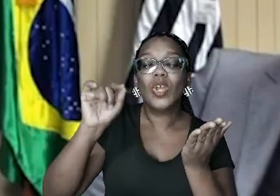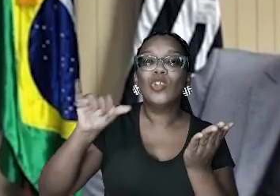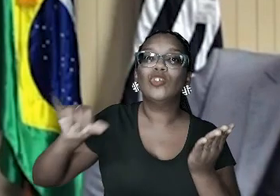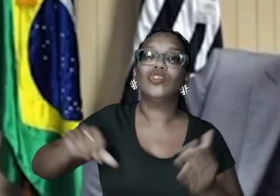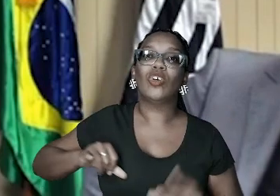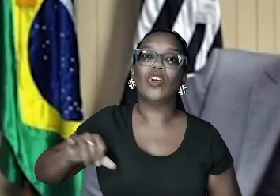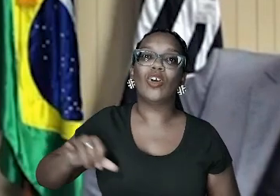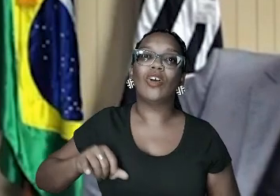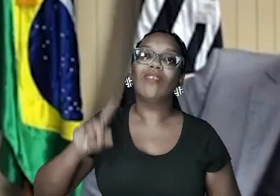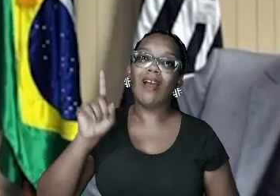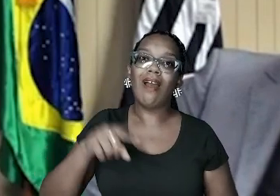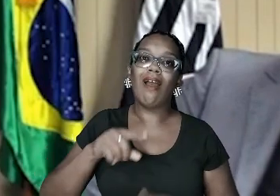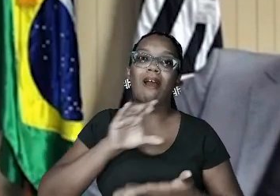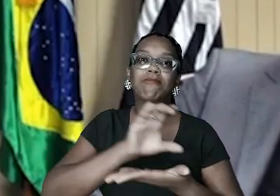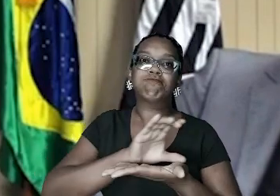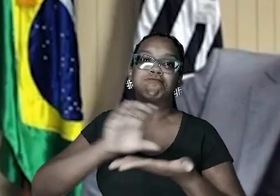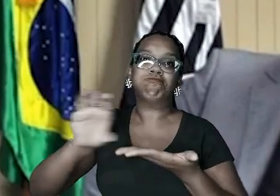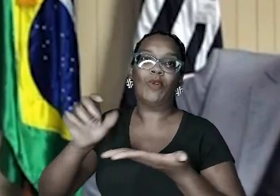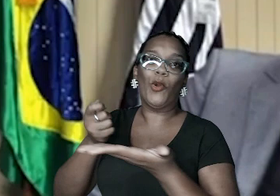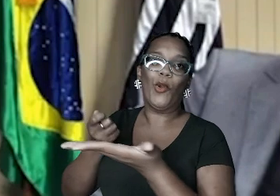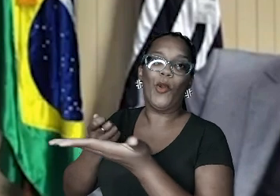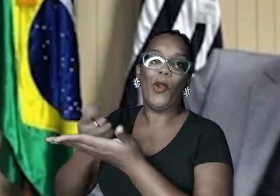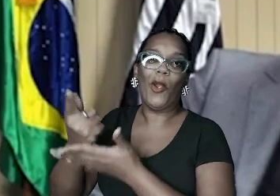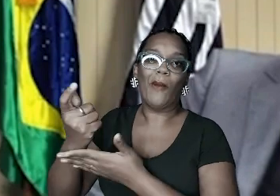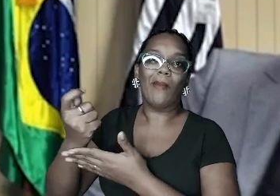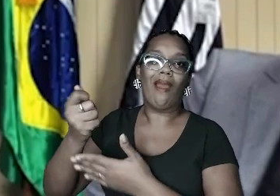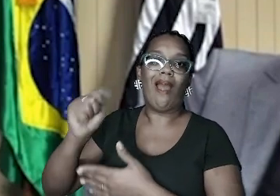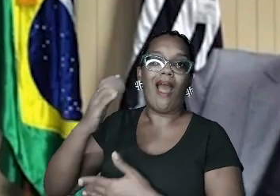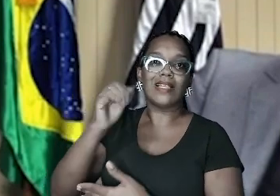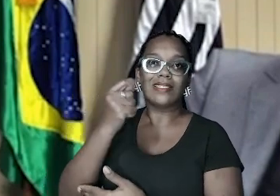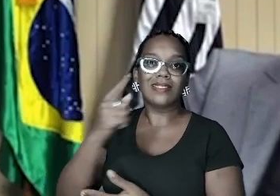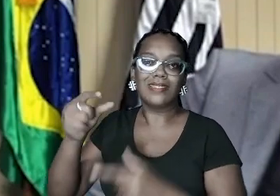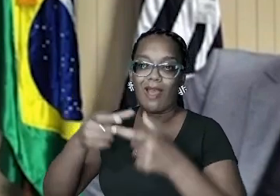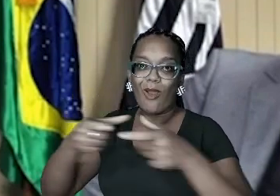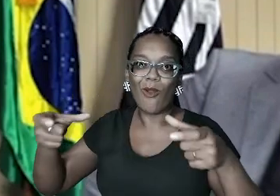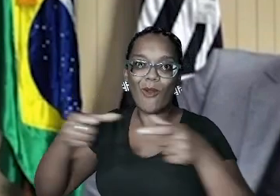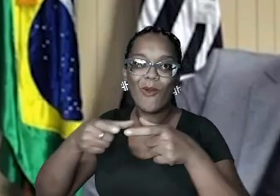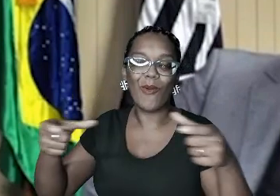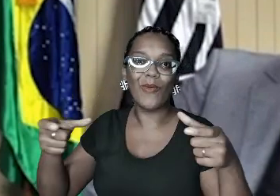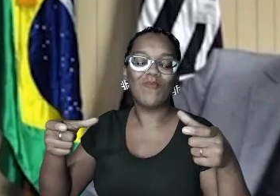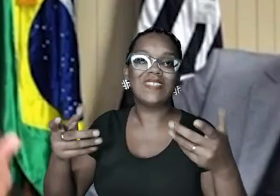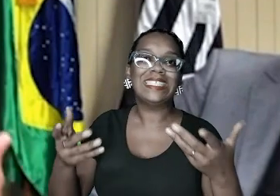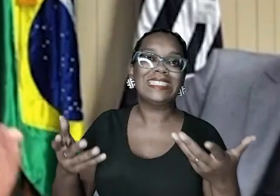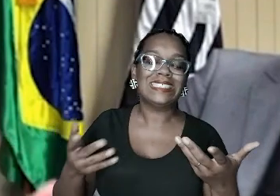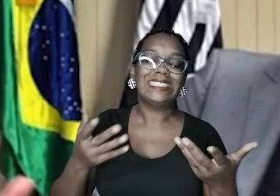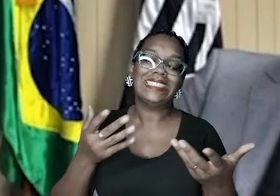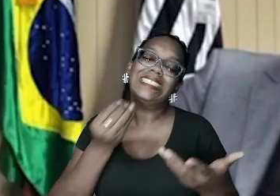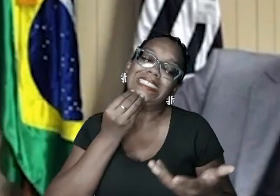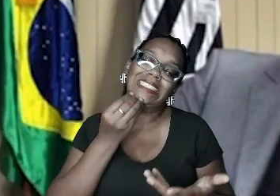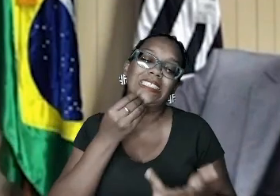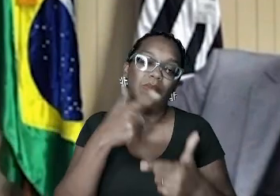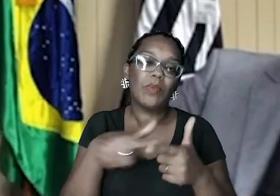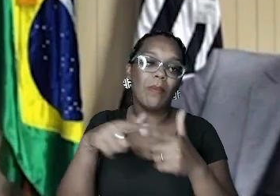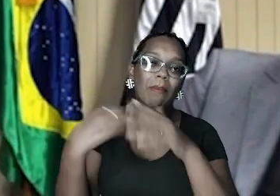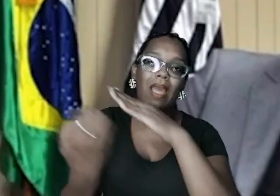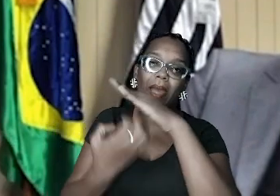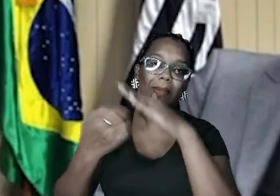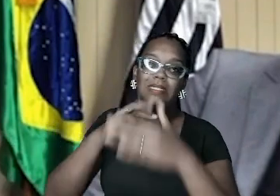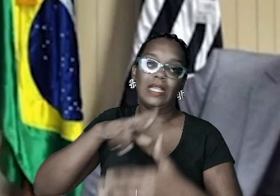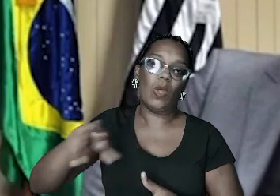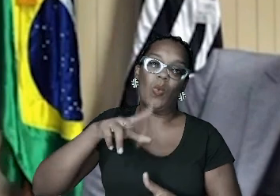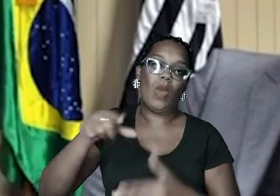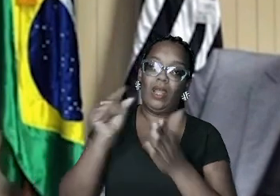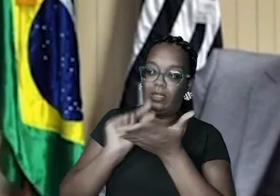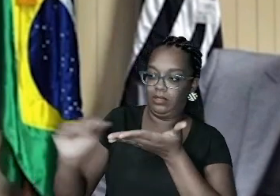mas as maiores perdas foram sofridas pelos investidores que compraram as ações para dar esse golpe